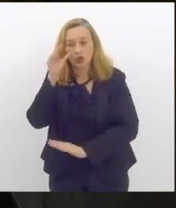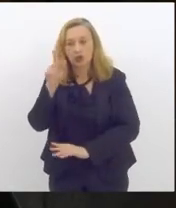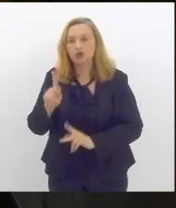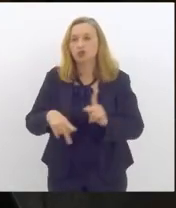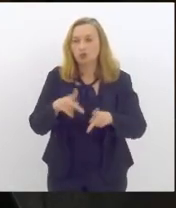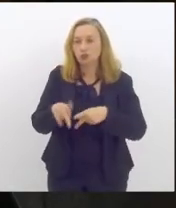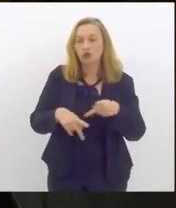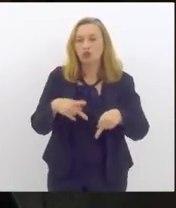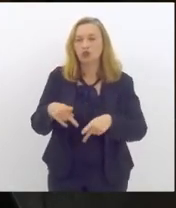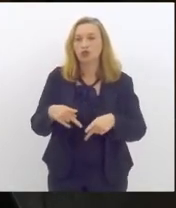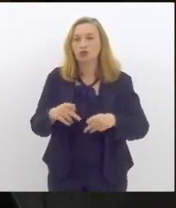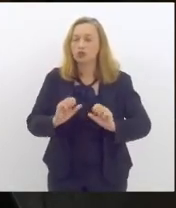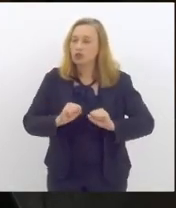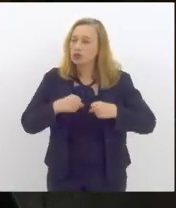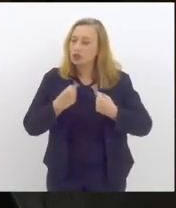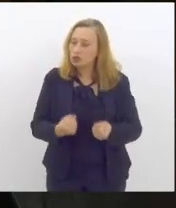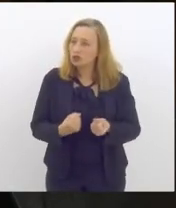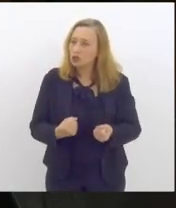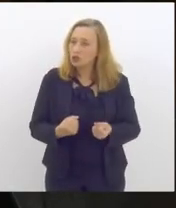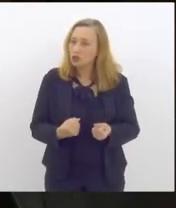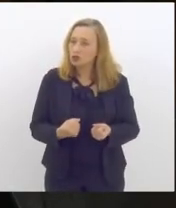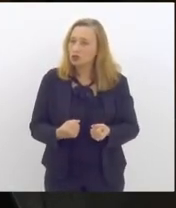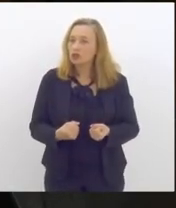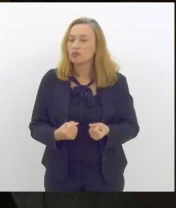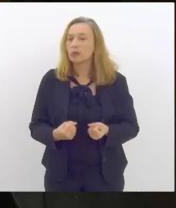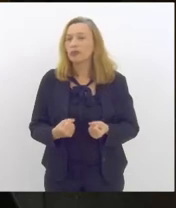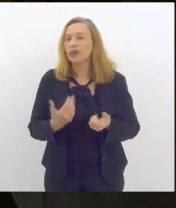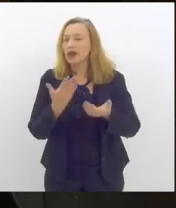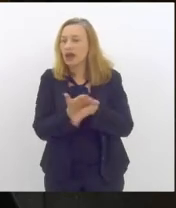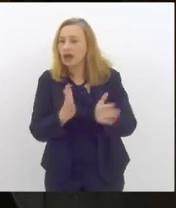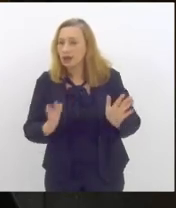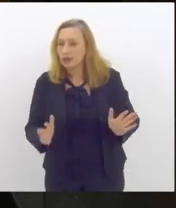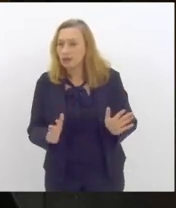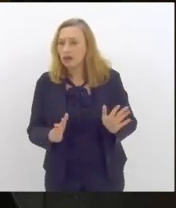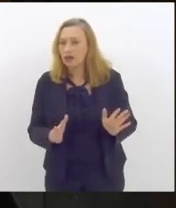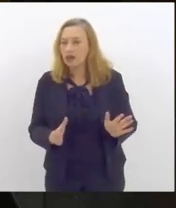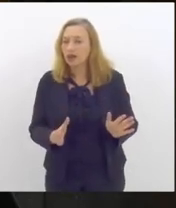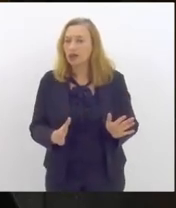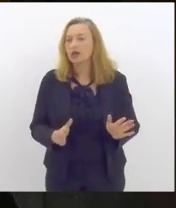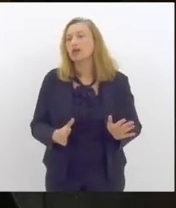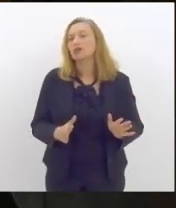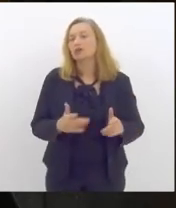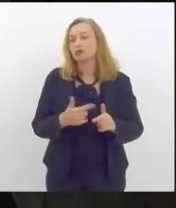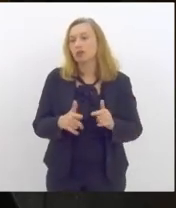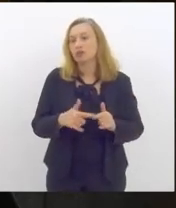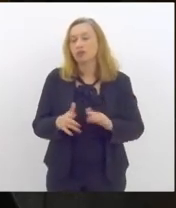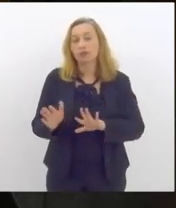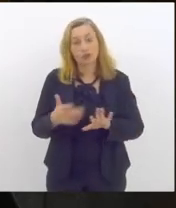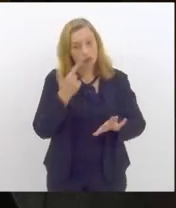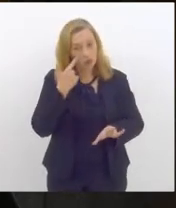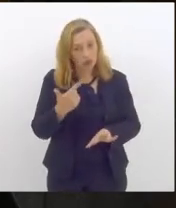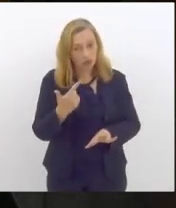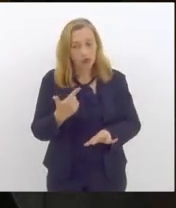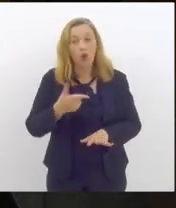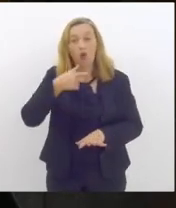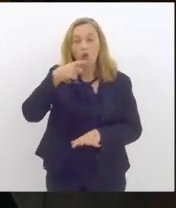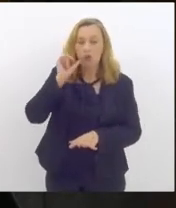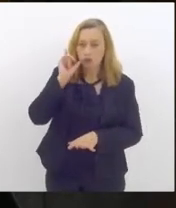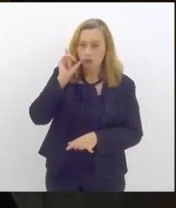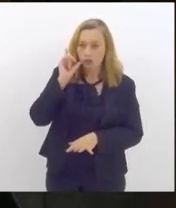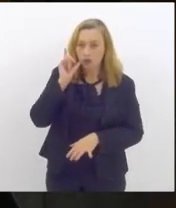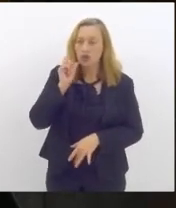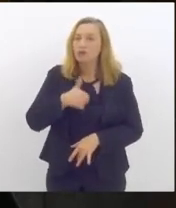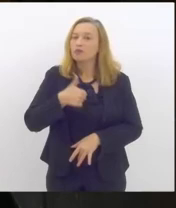e Que tente com a sua expertise sanar as omissões do governo que aliás há de se destacar ontem